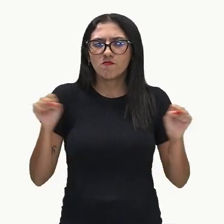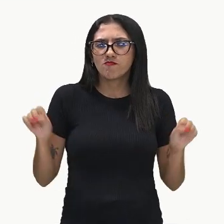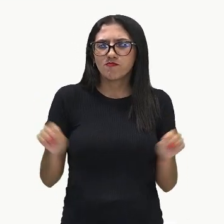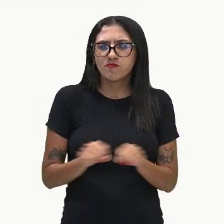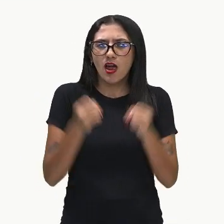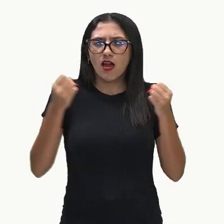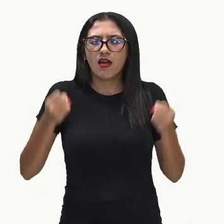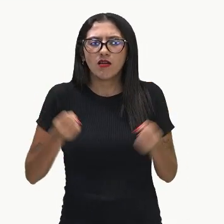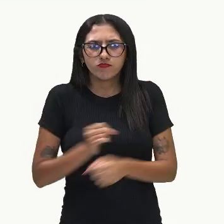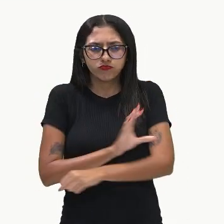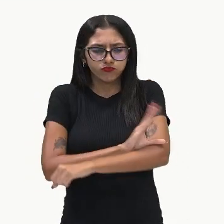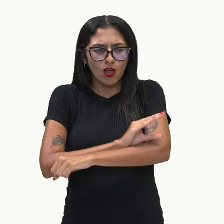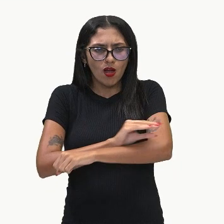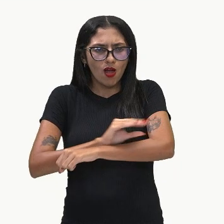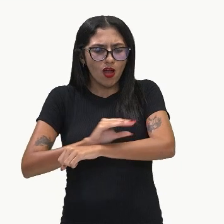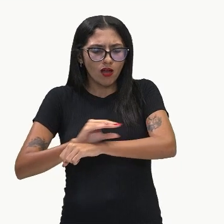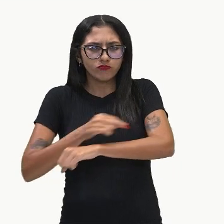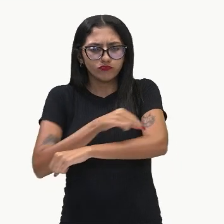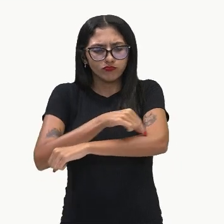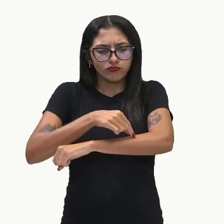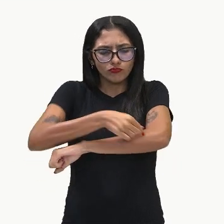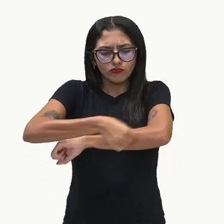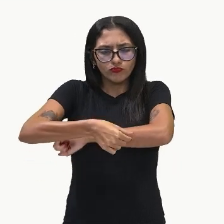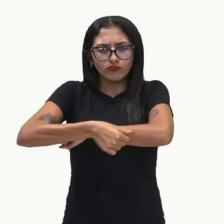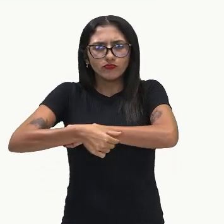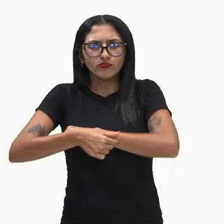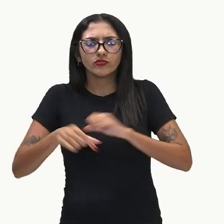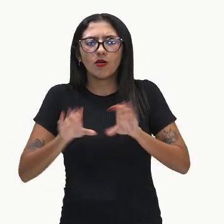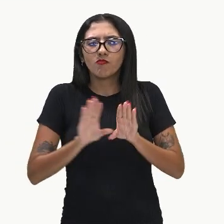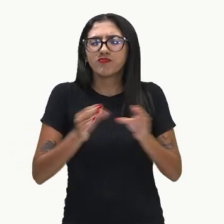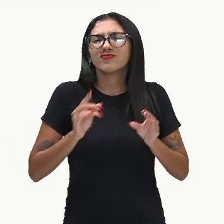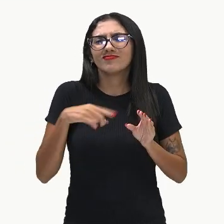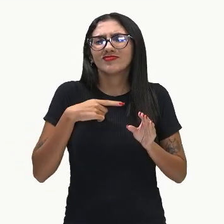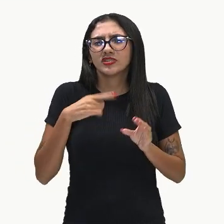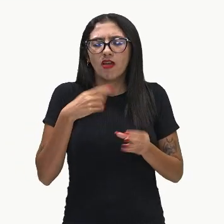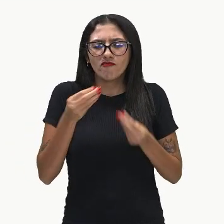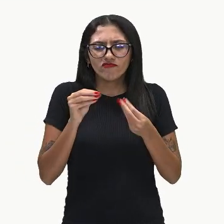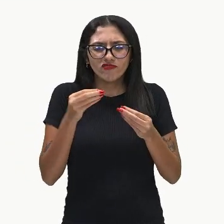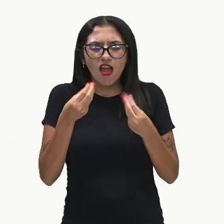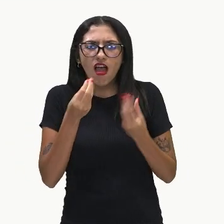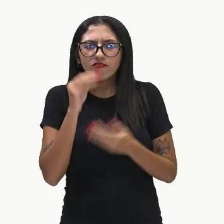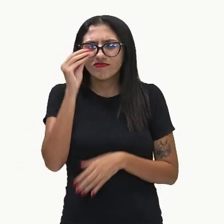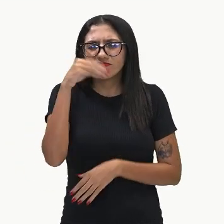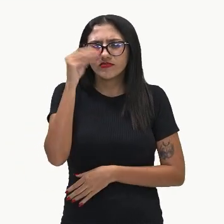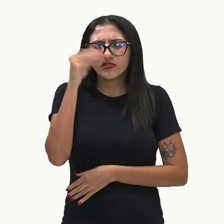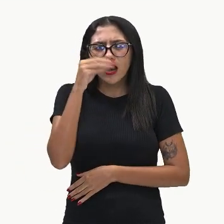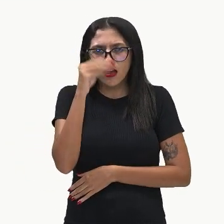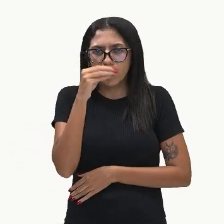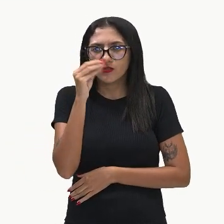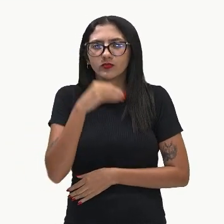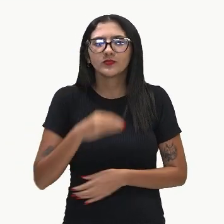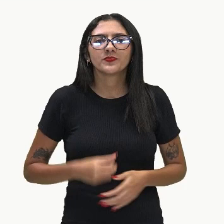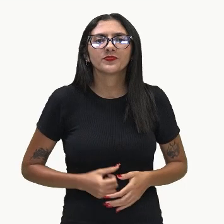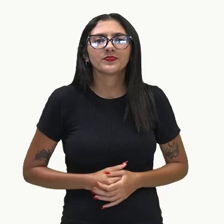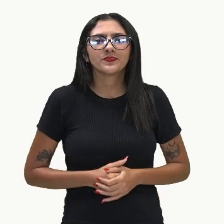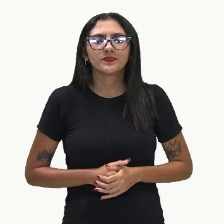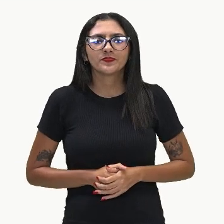professor? O hormônio acaba fragilizando essas nossas estruturas, tá